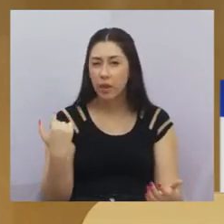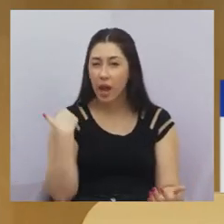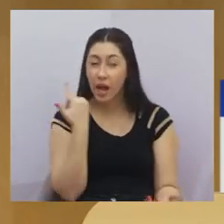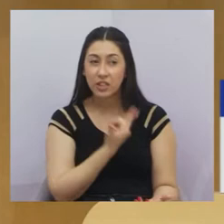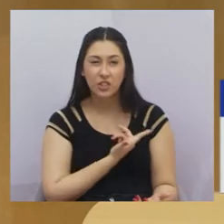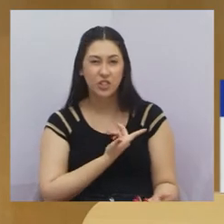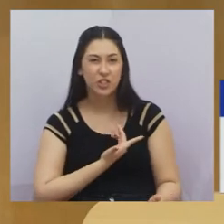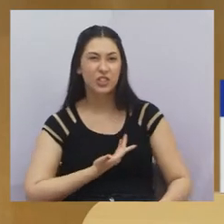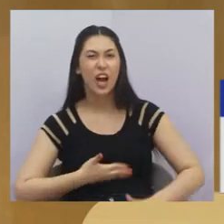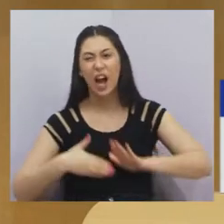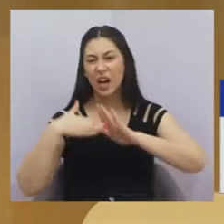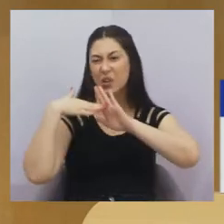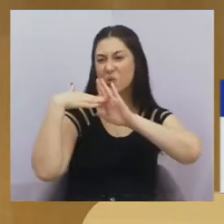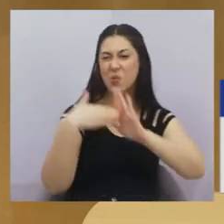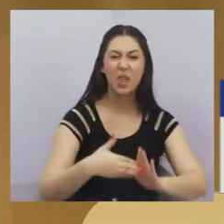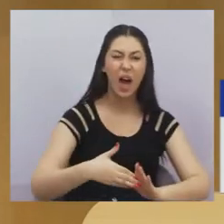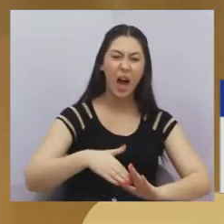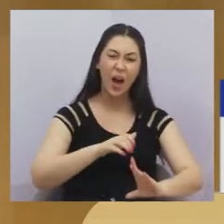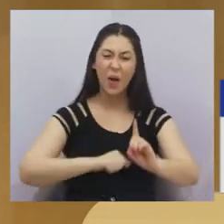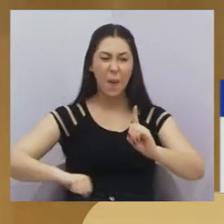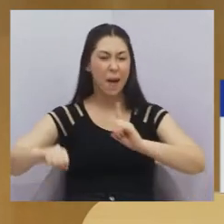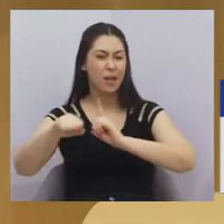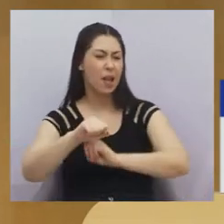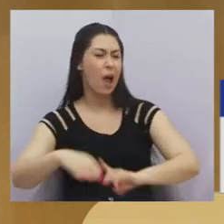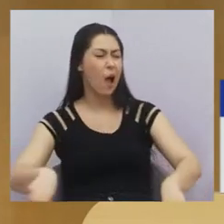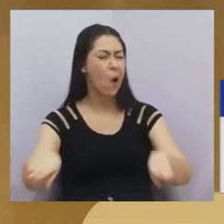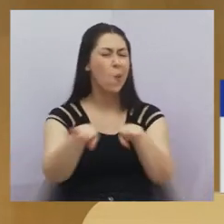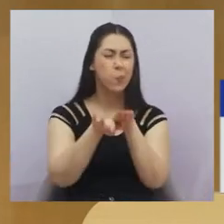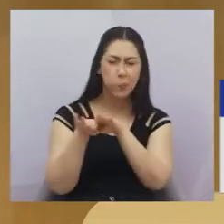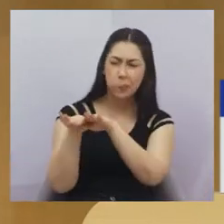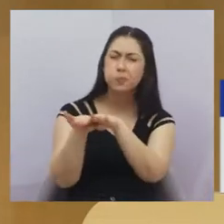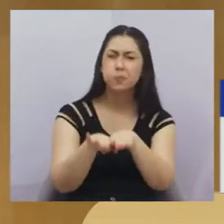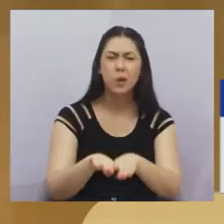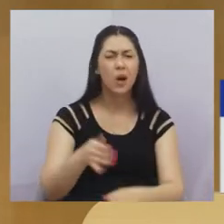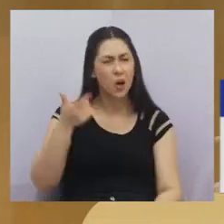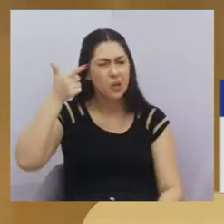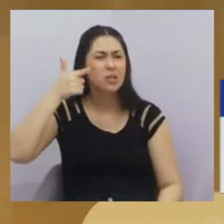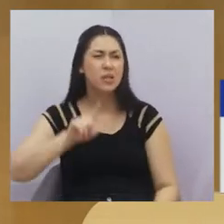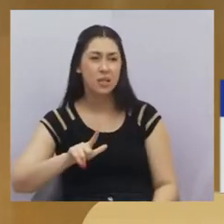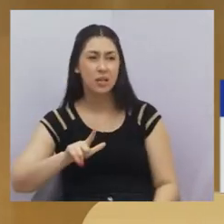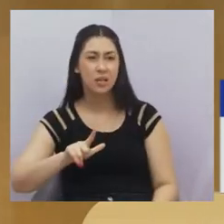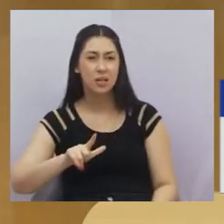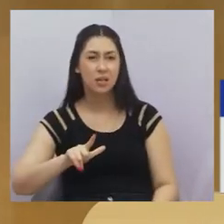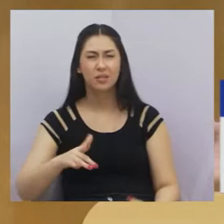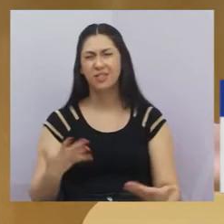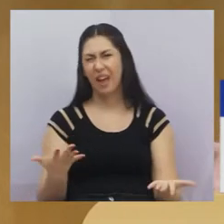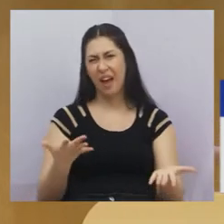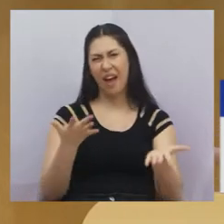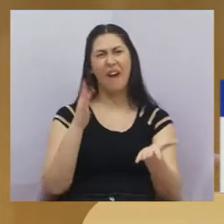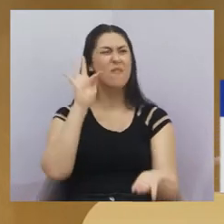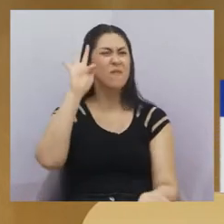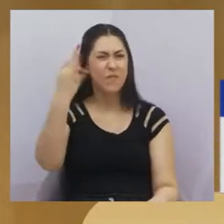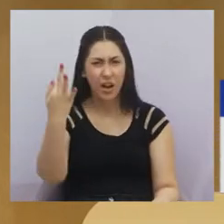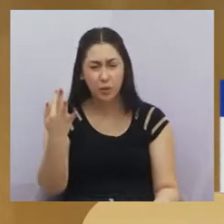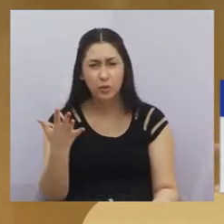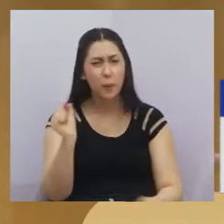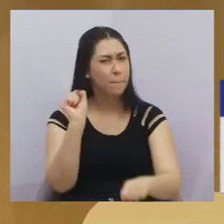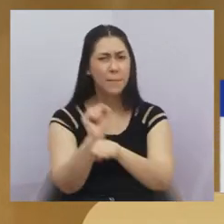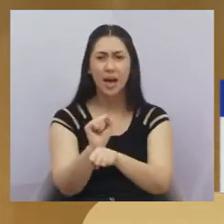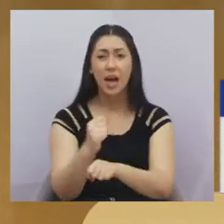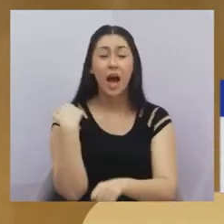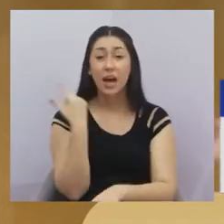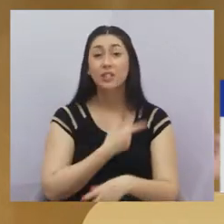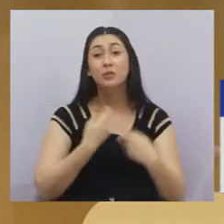combater toda a desigualdade que nós temos na nossa cidade, e vamos deixar de ser hipócrita, porque para a gente fazer isso, precisa